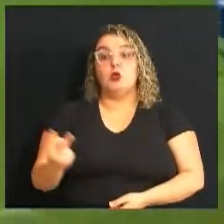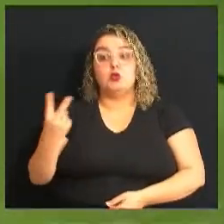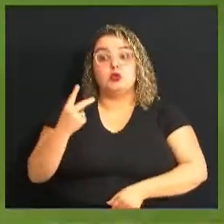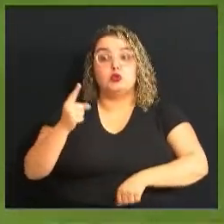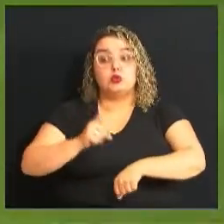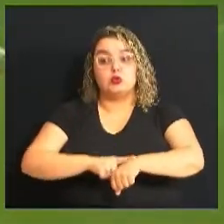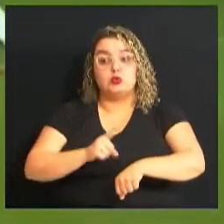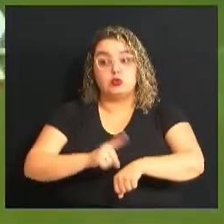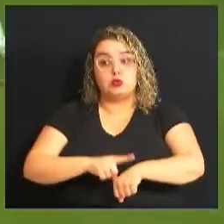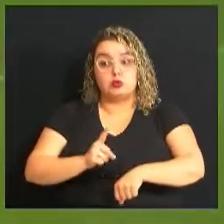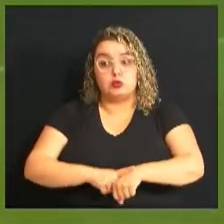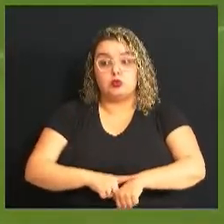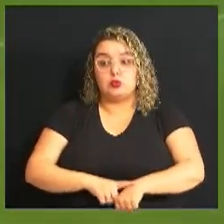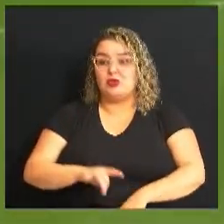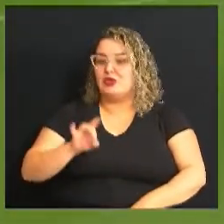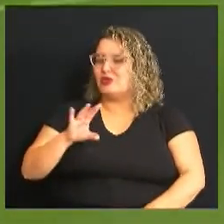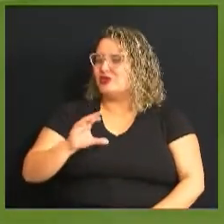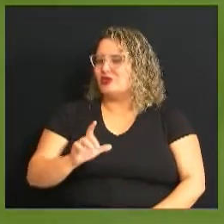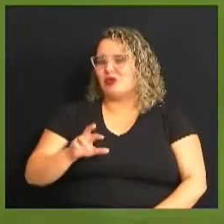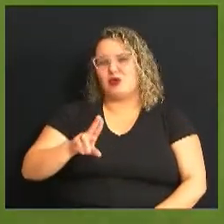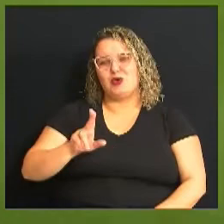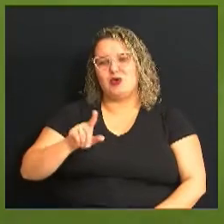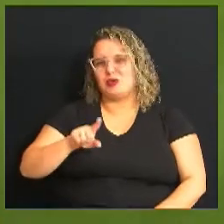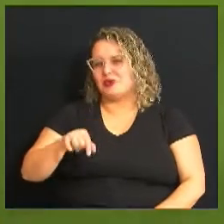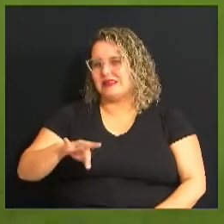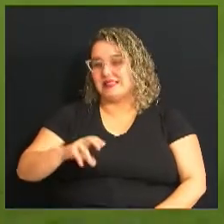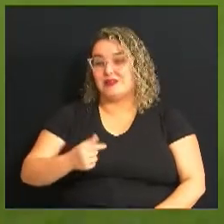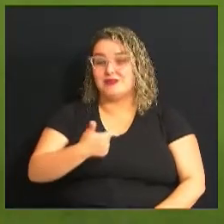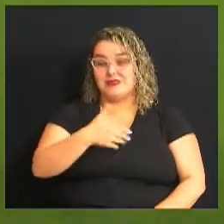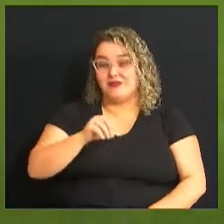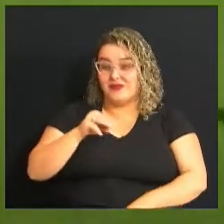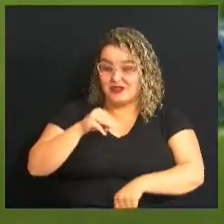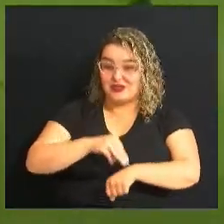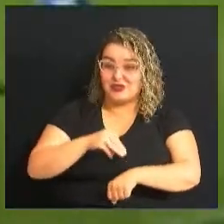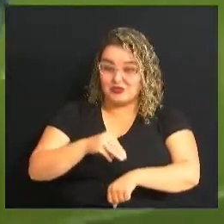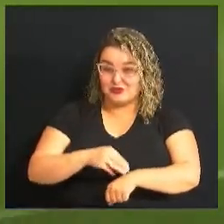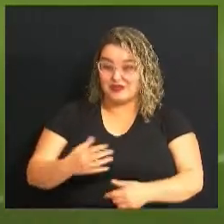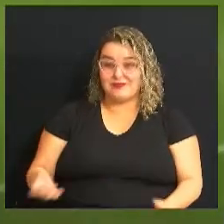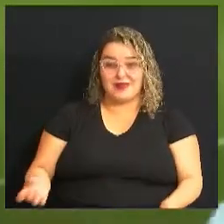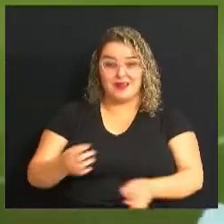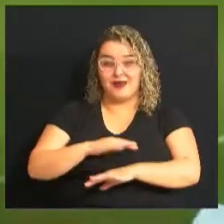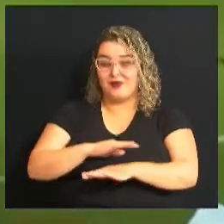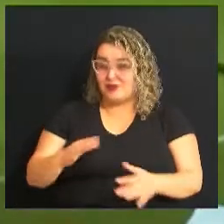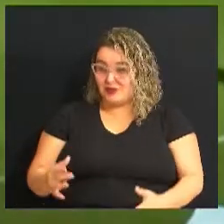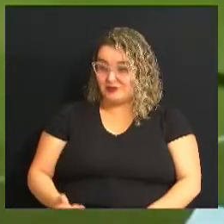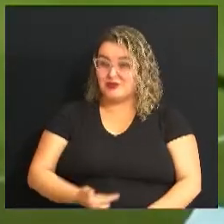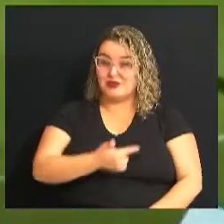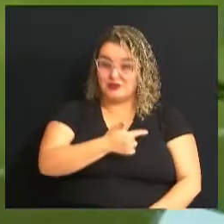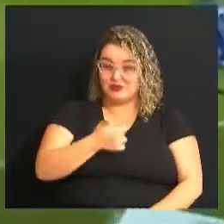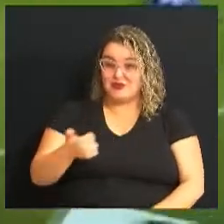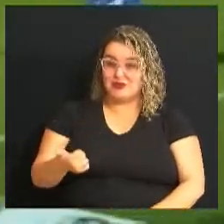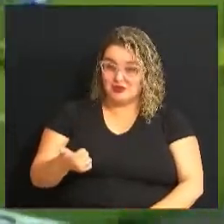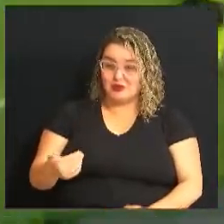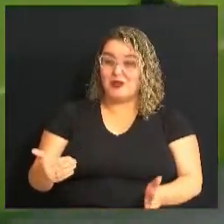tempo, só deu Cruzeiro e em 20 minutos matou a partida dos 21 aos 41.